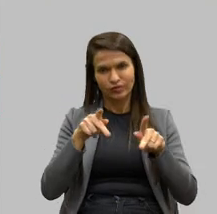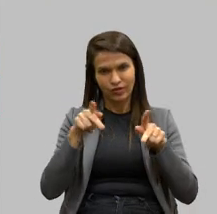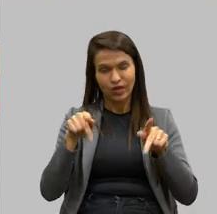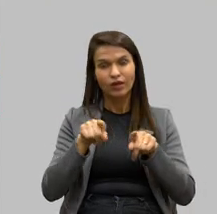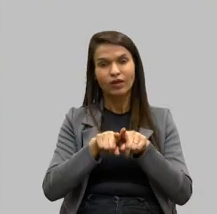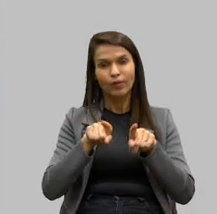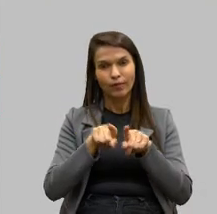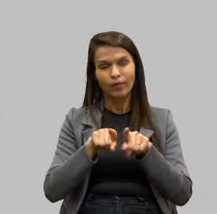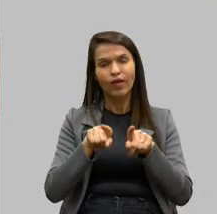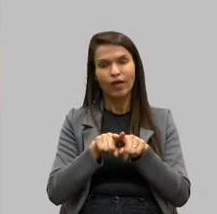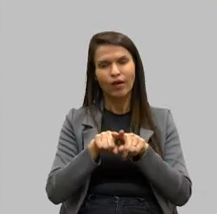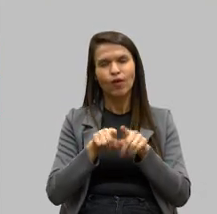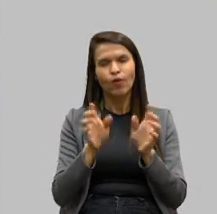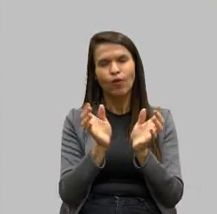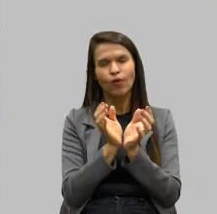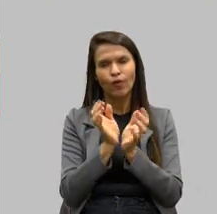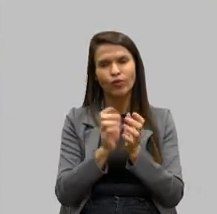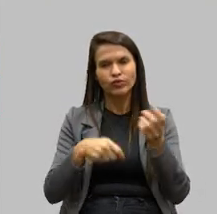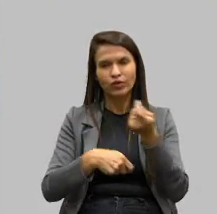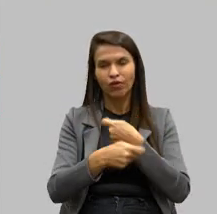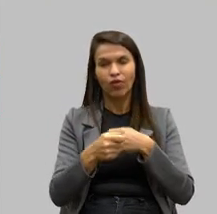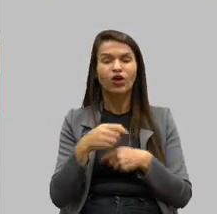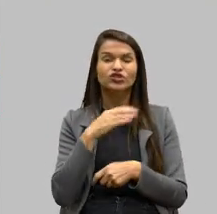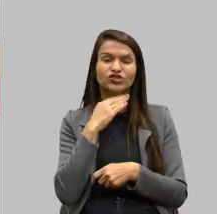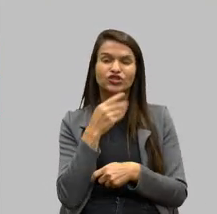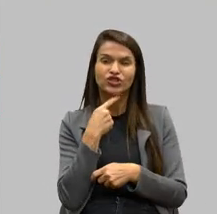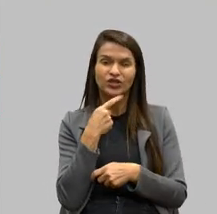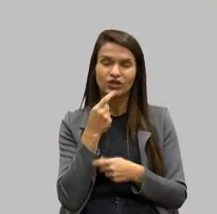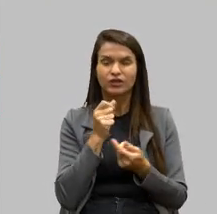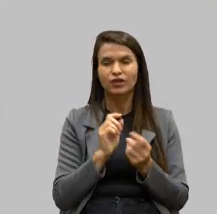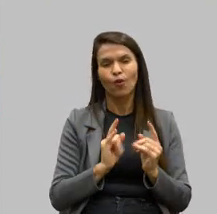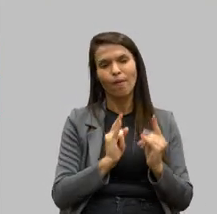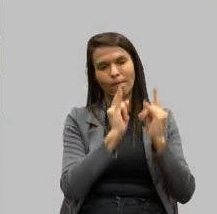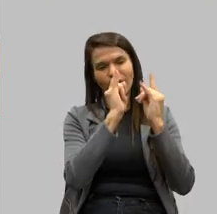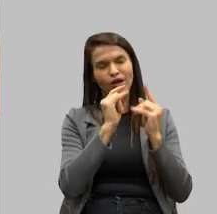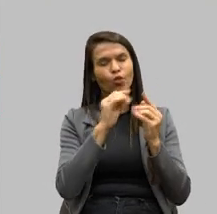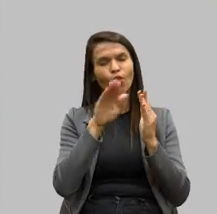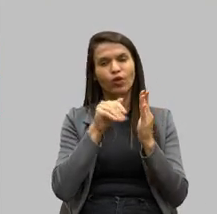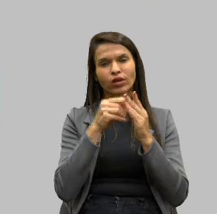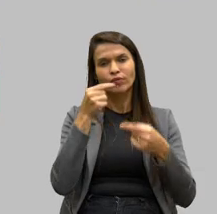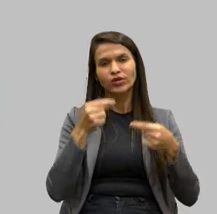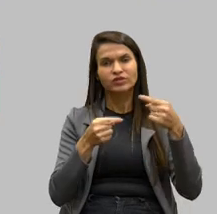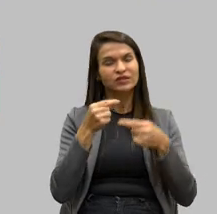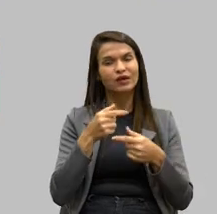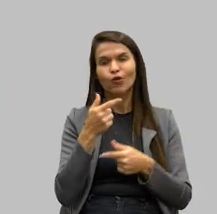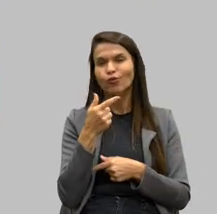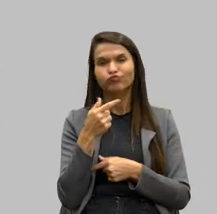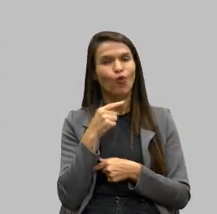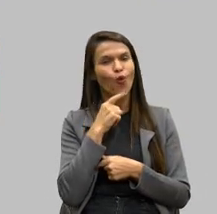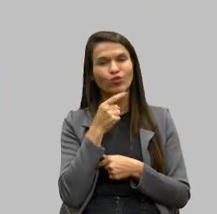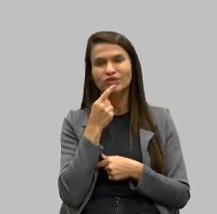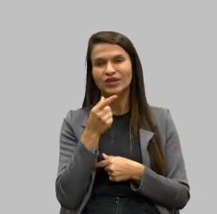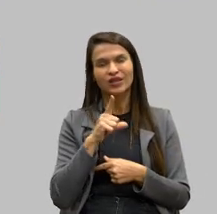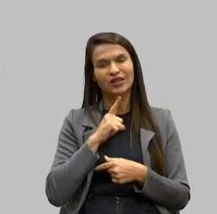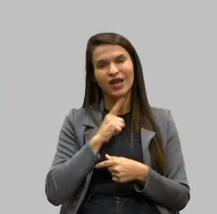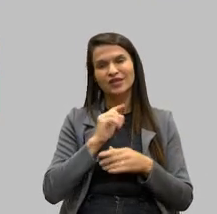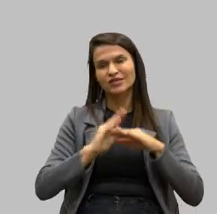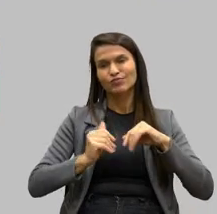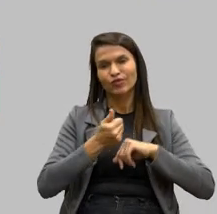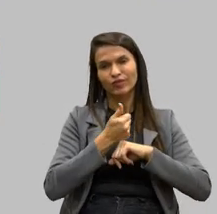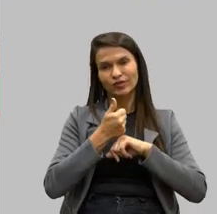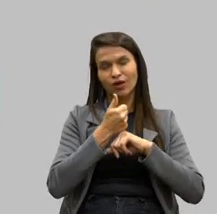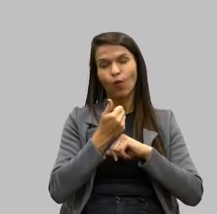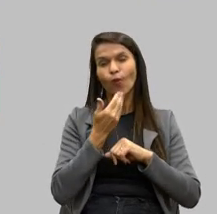Porque não adiantamos ter os prédios, não adiantamos ter toda a política se você não tiver esses profissionais. Então, qual é o